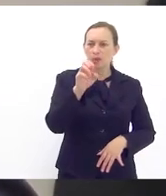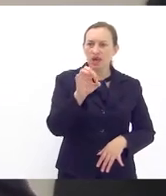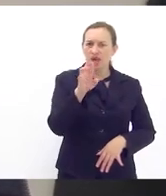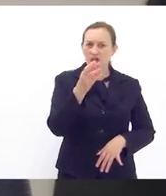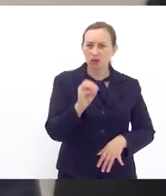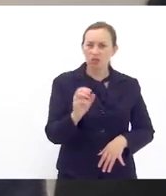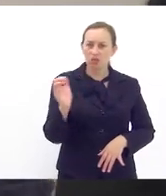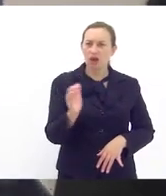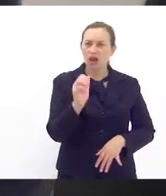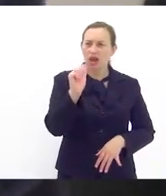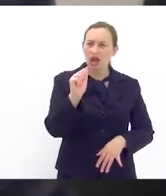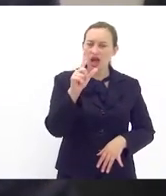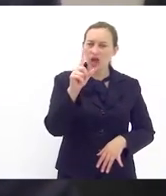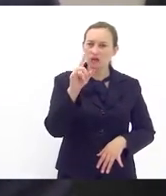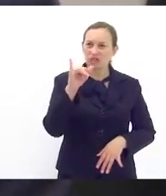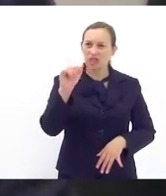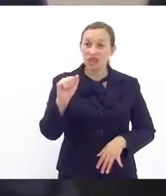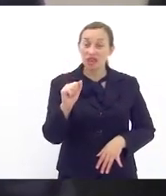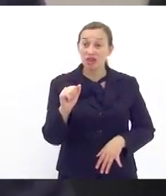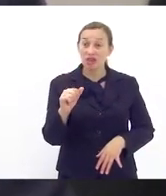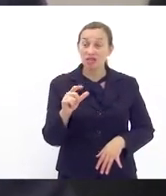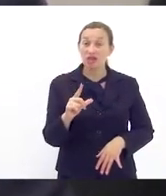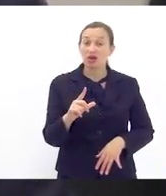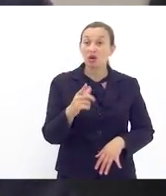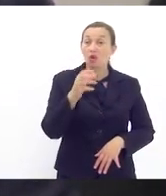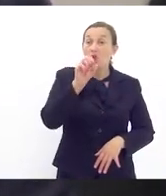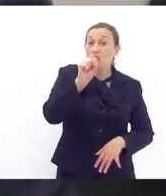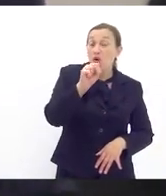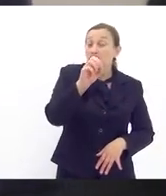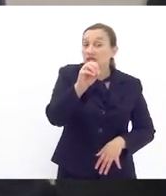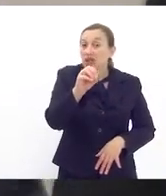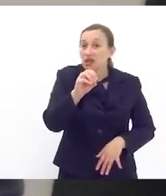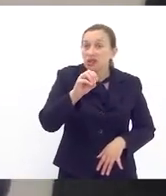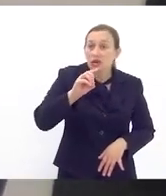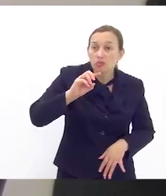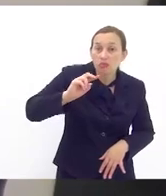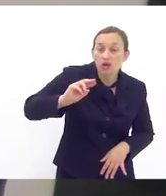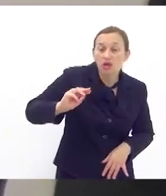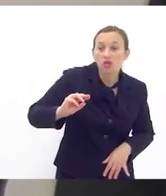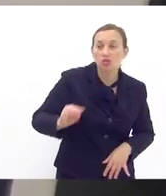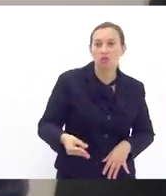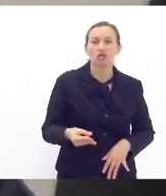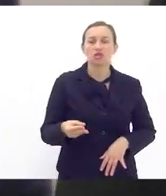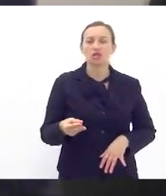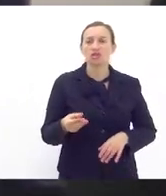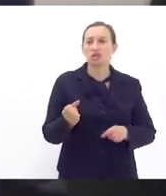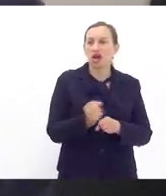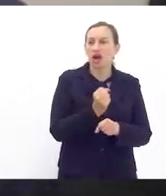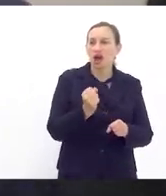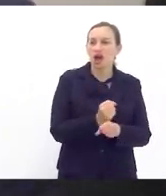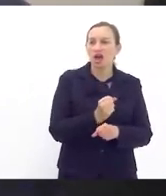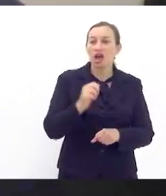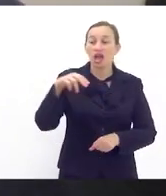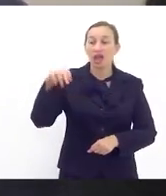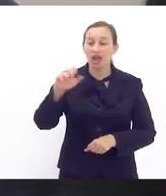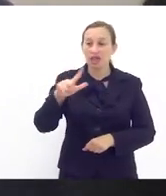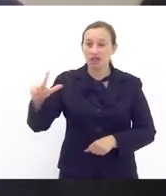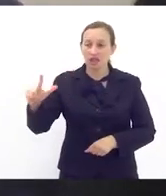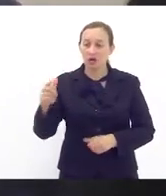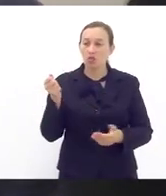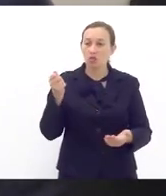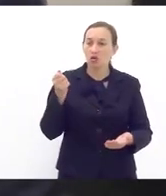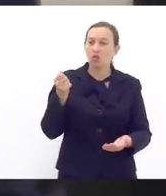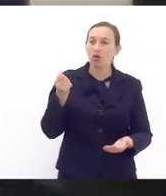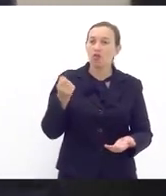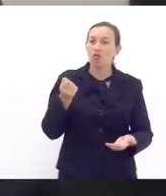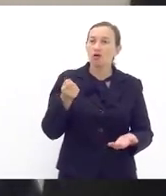tem um atacadista de custou 81 milhões a obra a enel cobrou 90 milhões para fazer